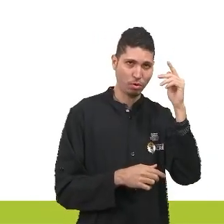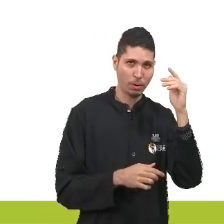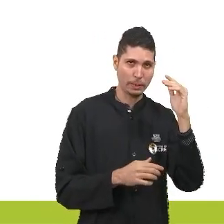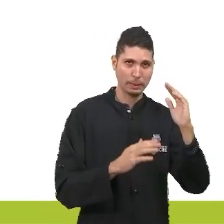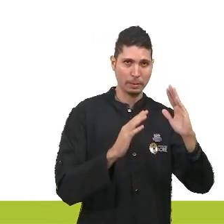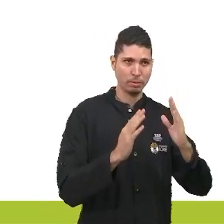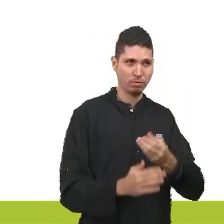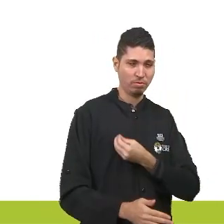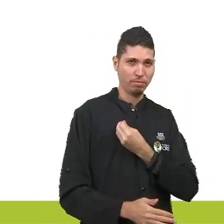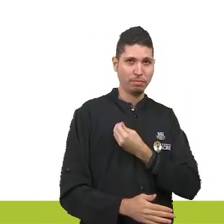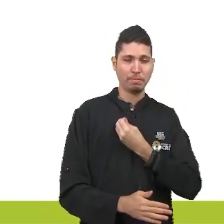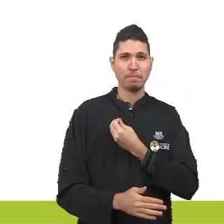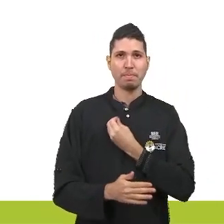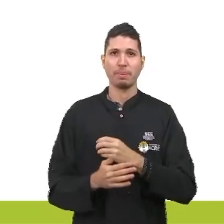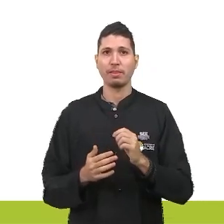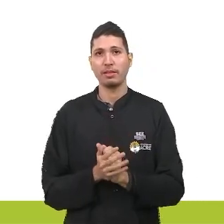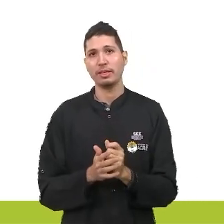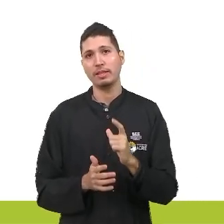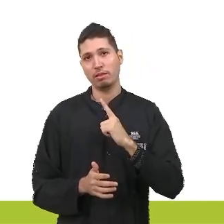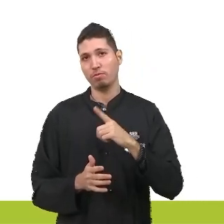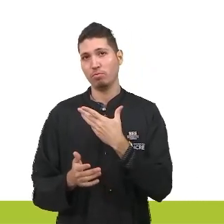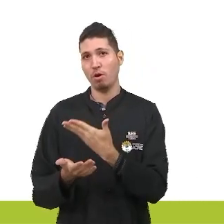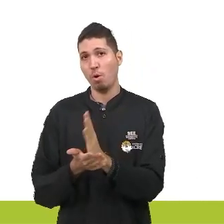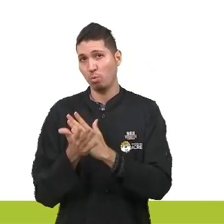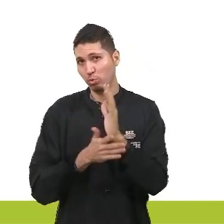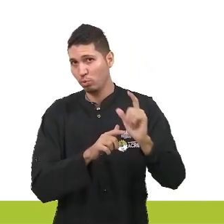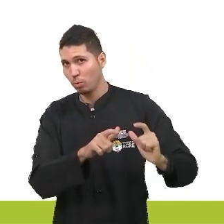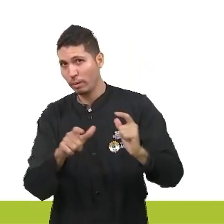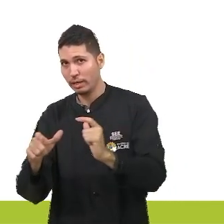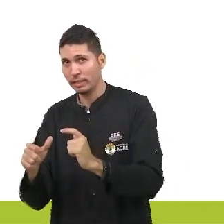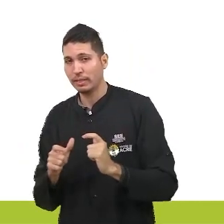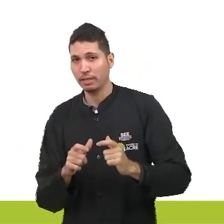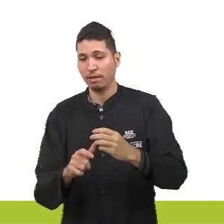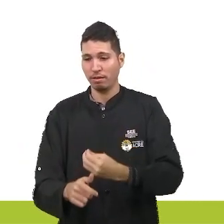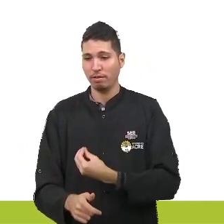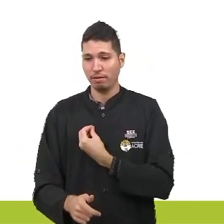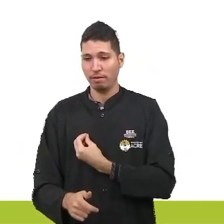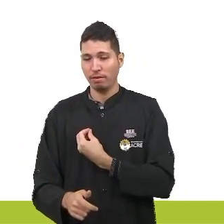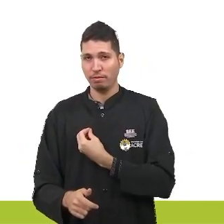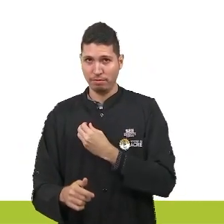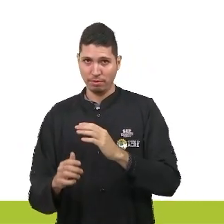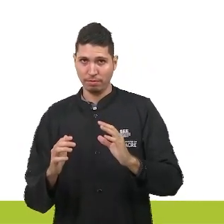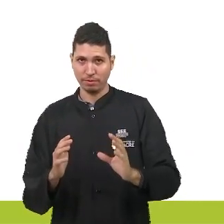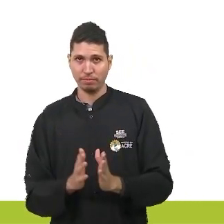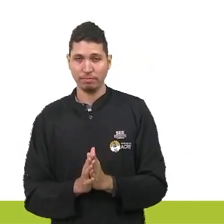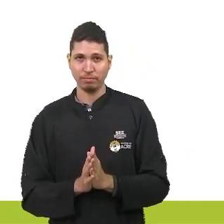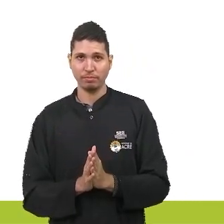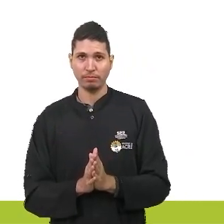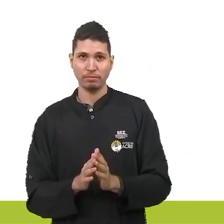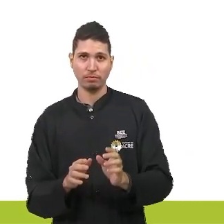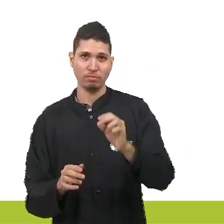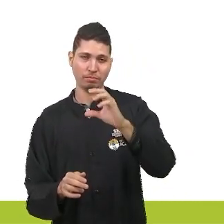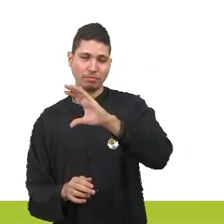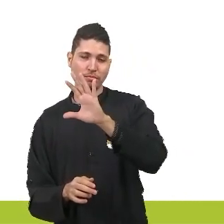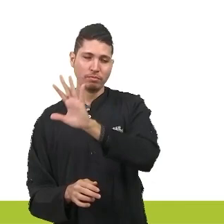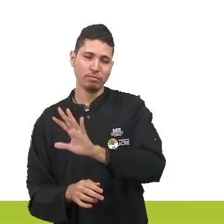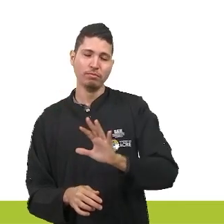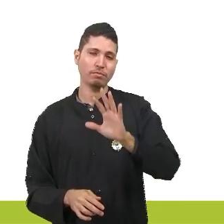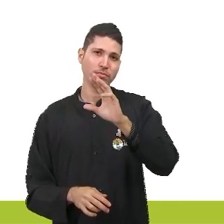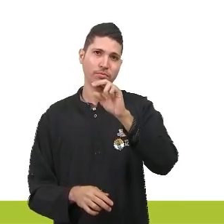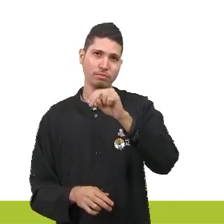aí também tem áreas muito habitadas, como o sudeste, o nordeste, mas quando cai aí numa média fica